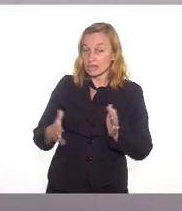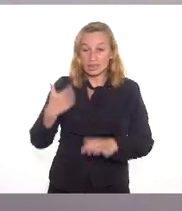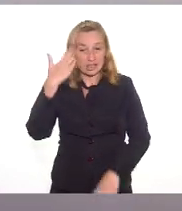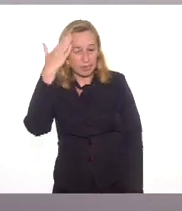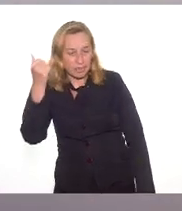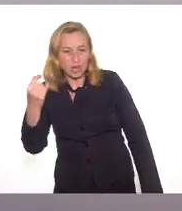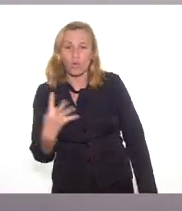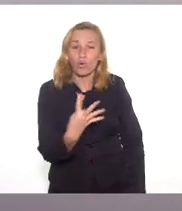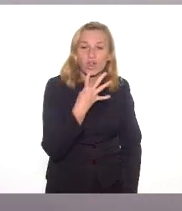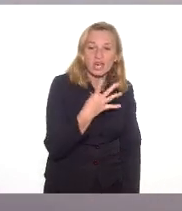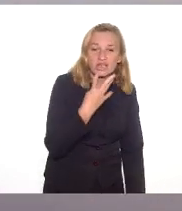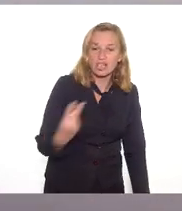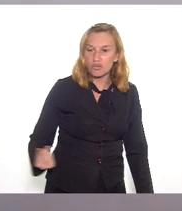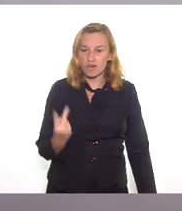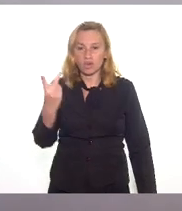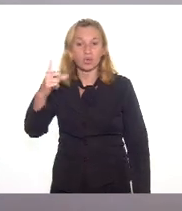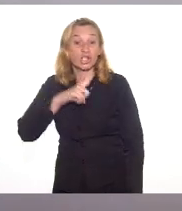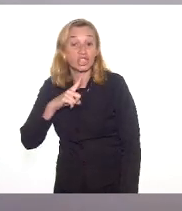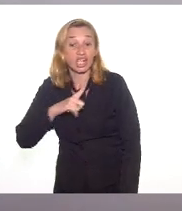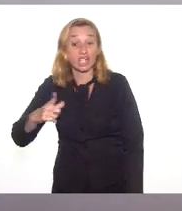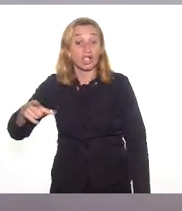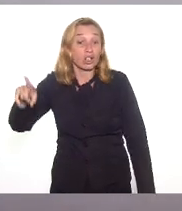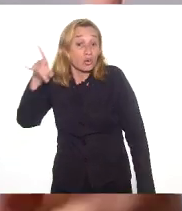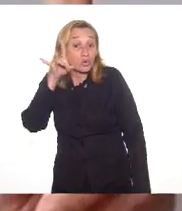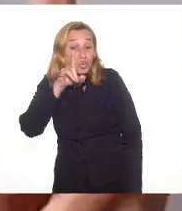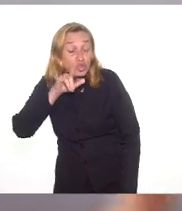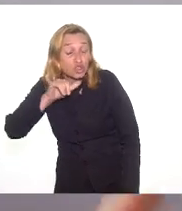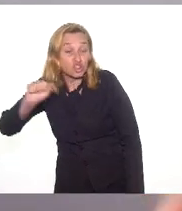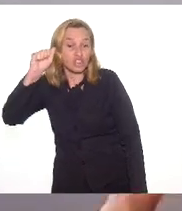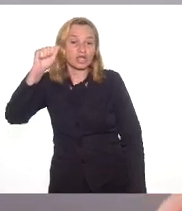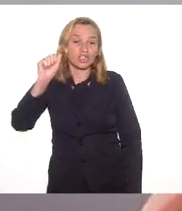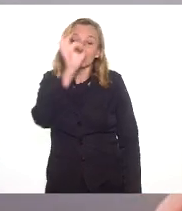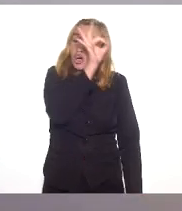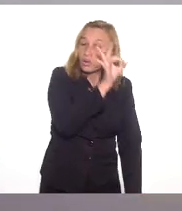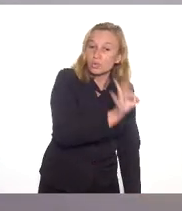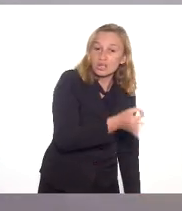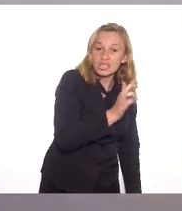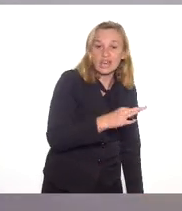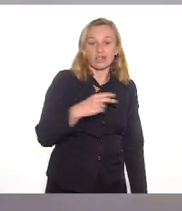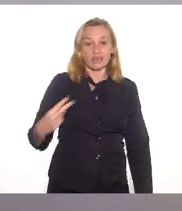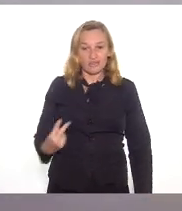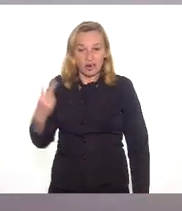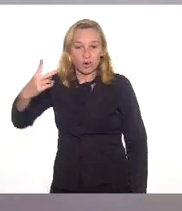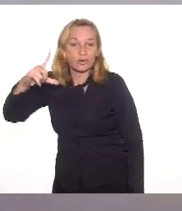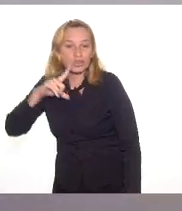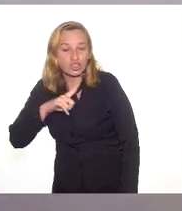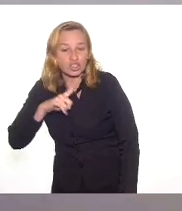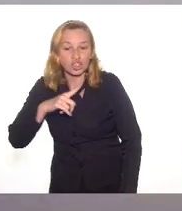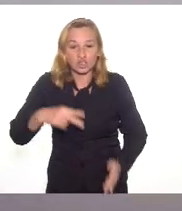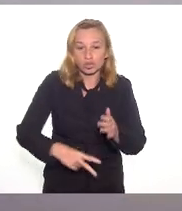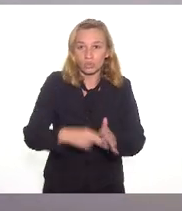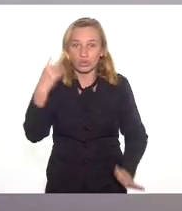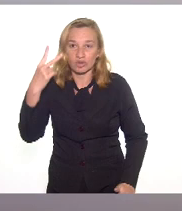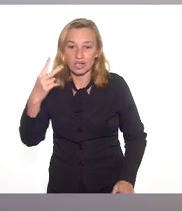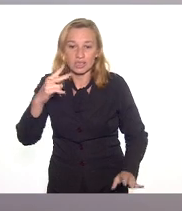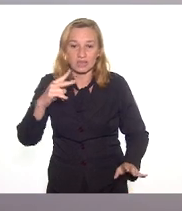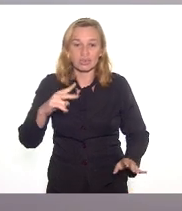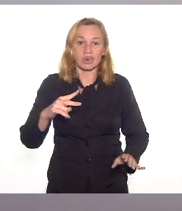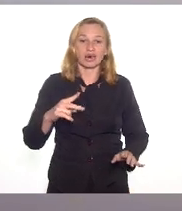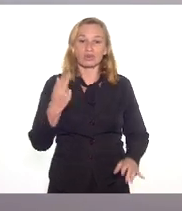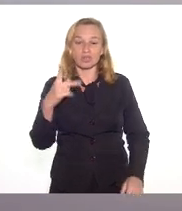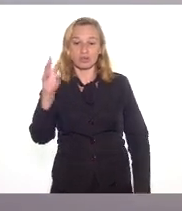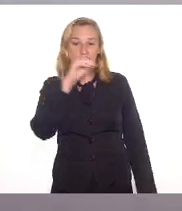reconhecer o valor que tem seu dia, por certo que valeria duas vezes mais o seu